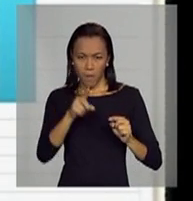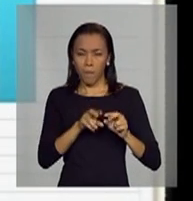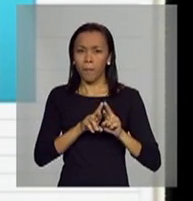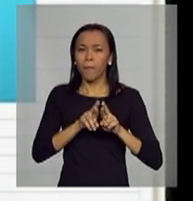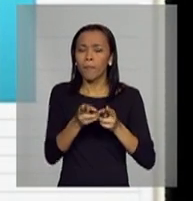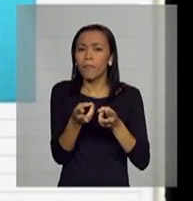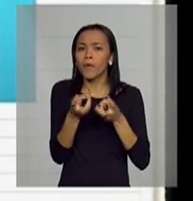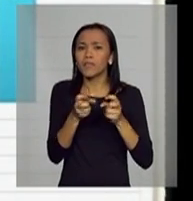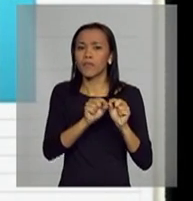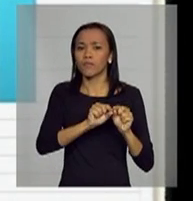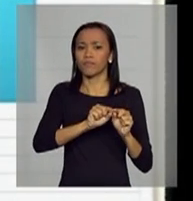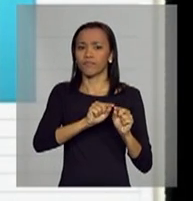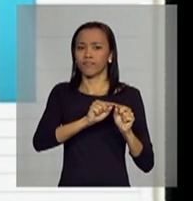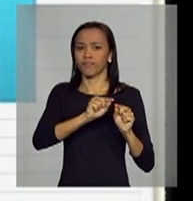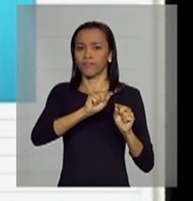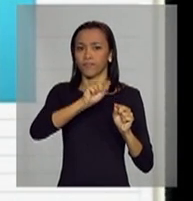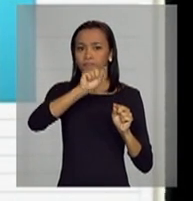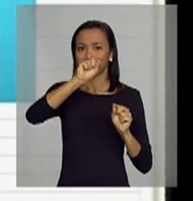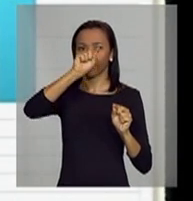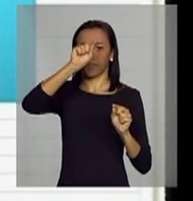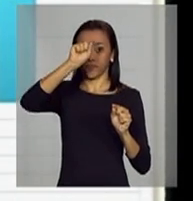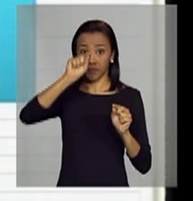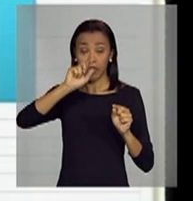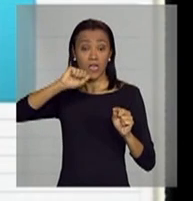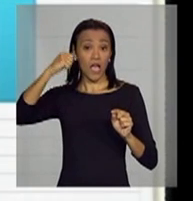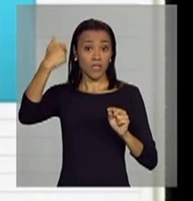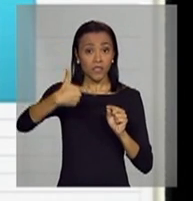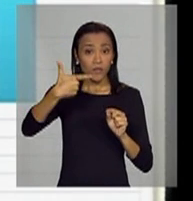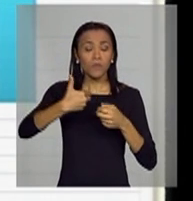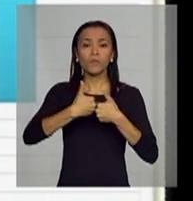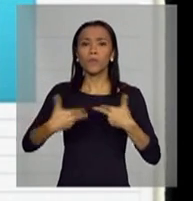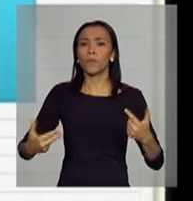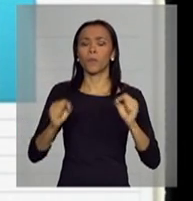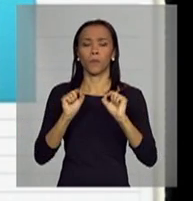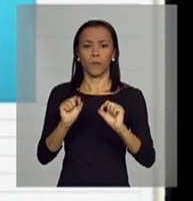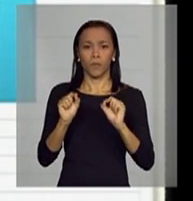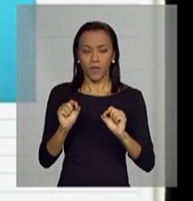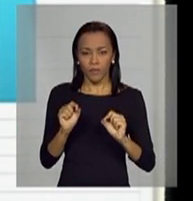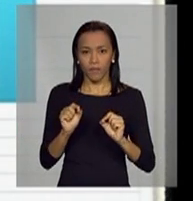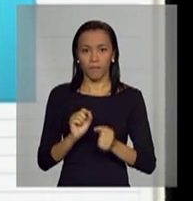Tá? Essa é a primeira coisa. A segunda coisa é que,